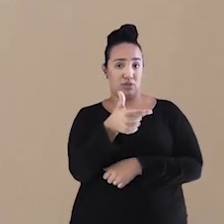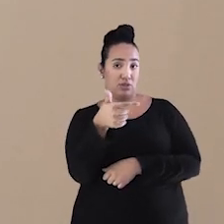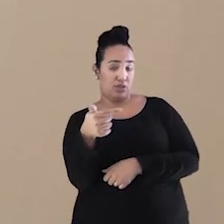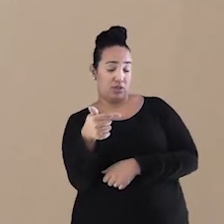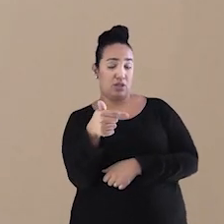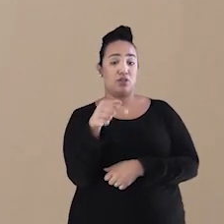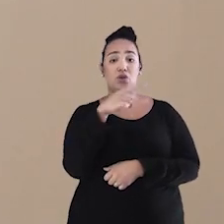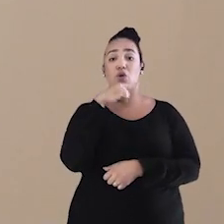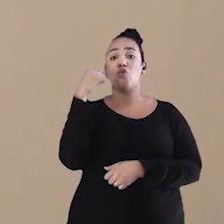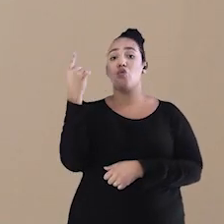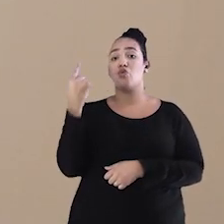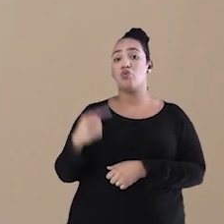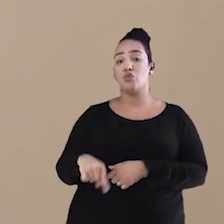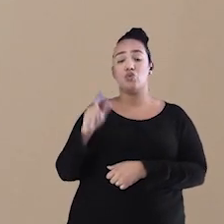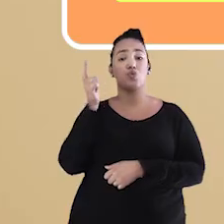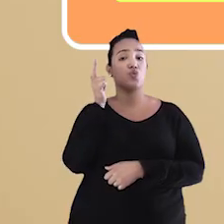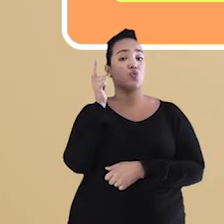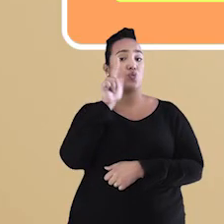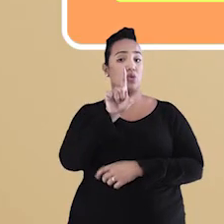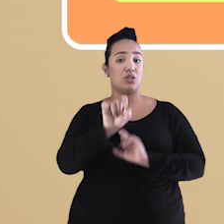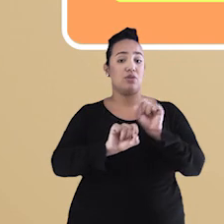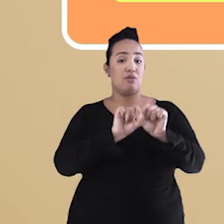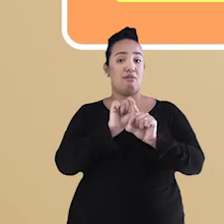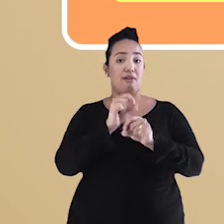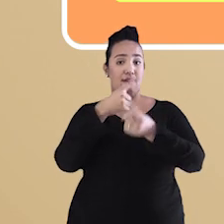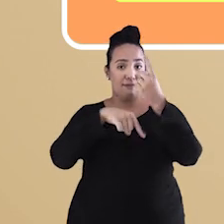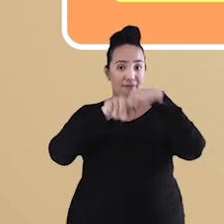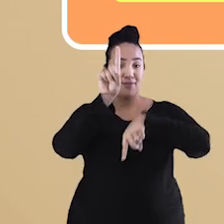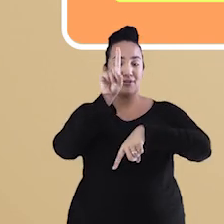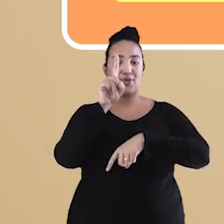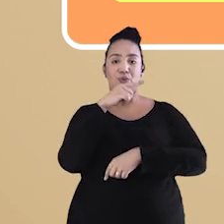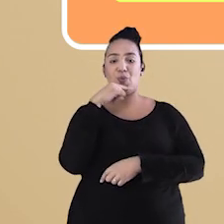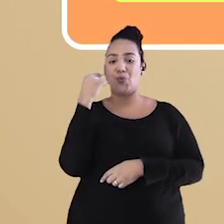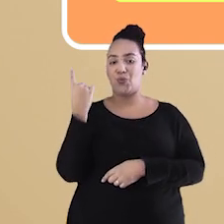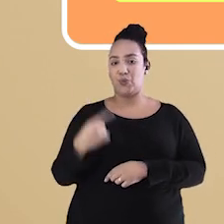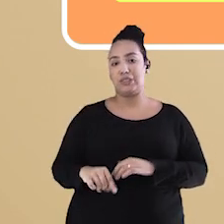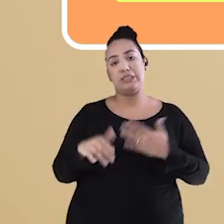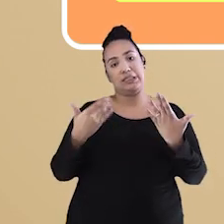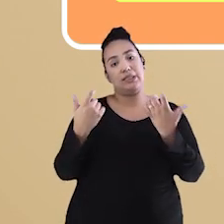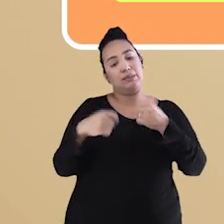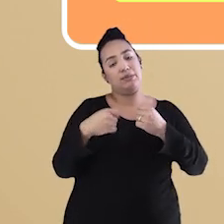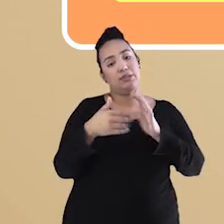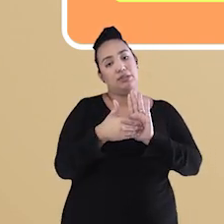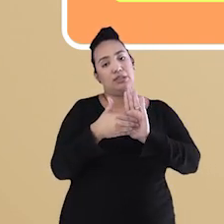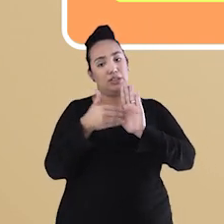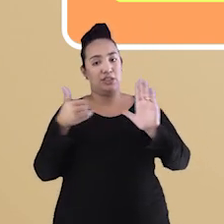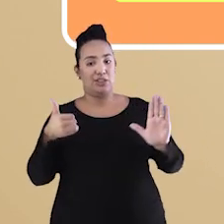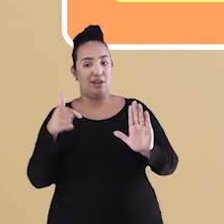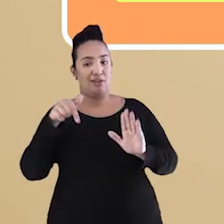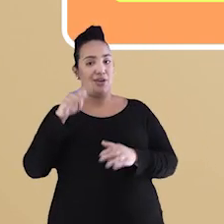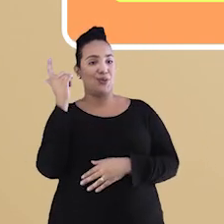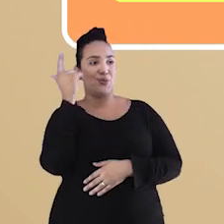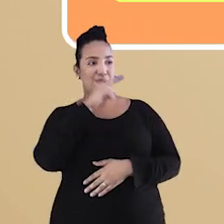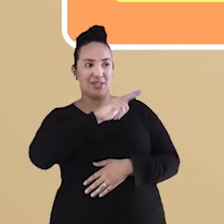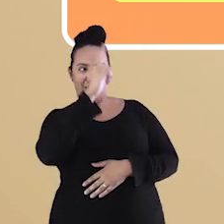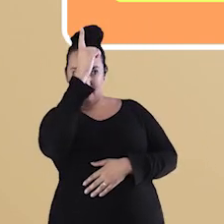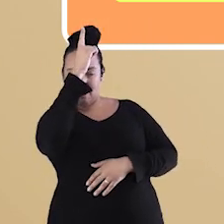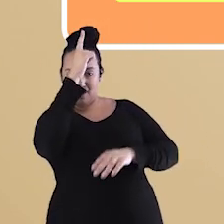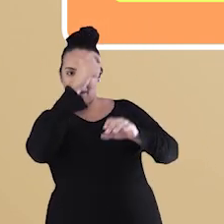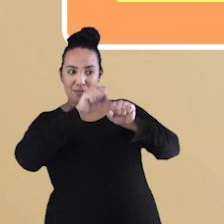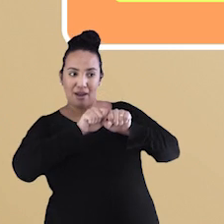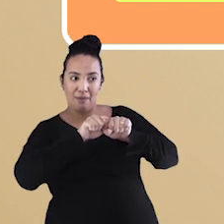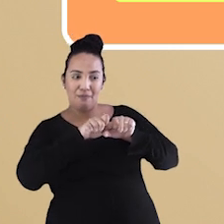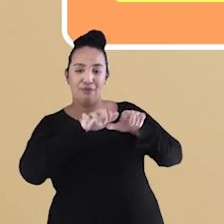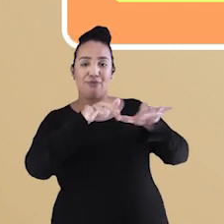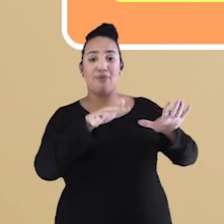Rússia irá passar pela Revolução Russa, que irá resultar na saída do país da guerra, abrindo espaço para o avanço alemão.